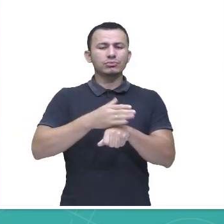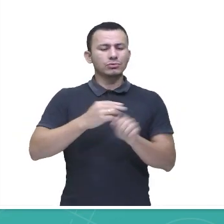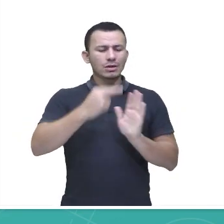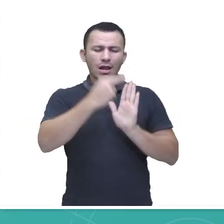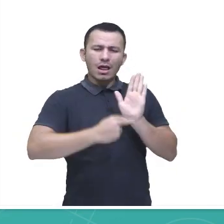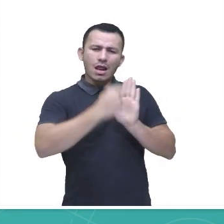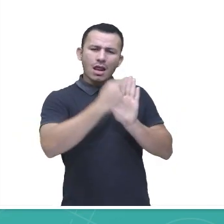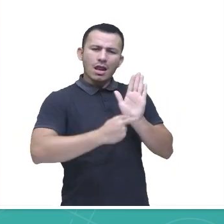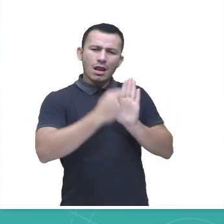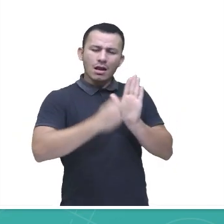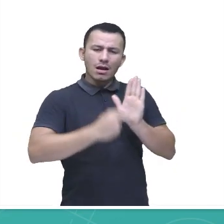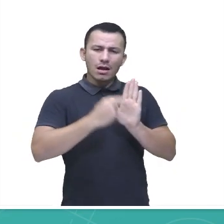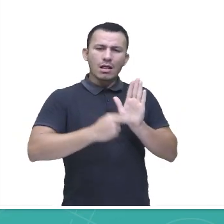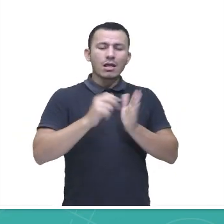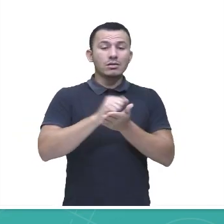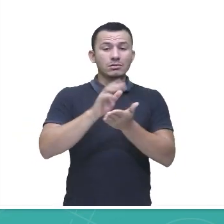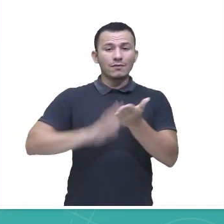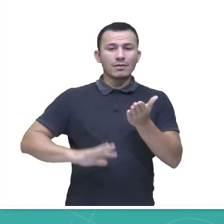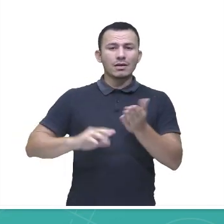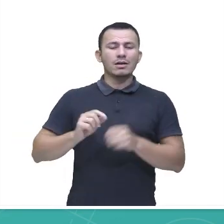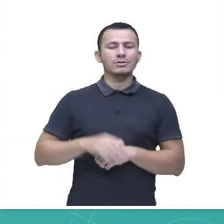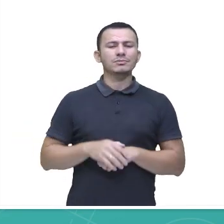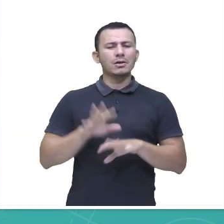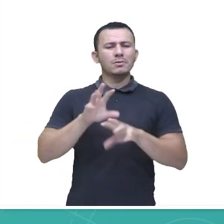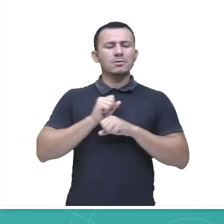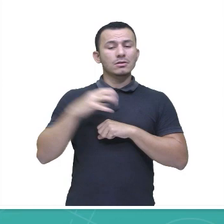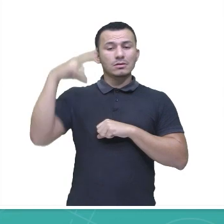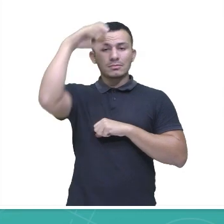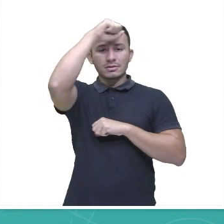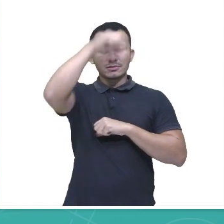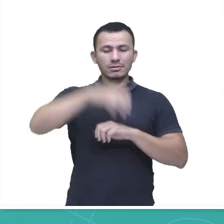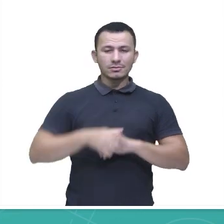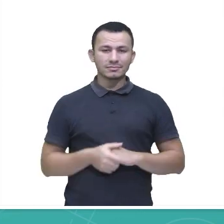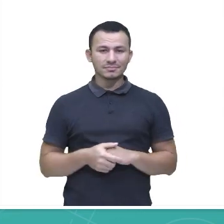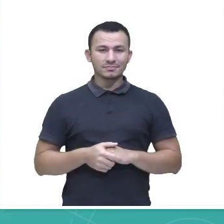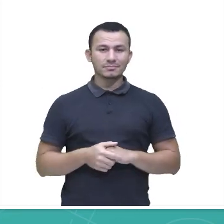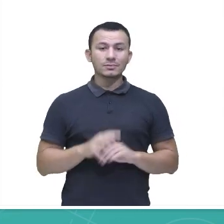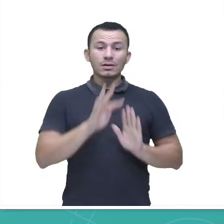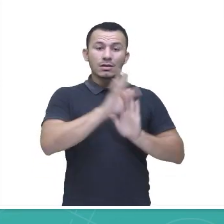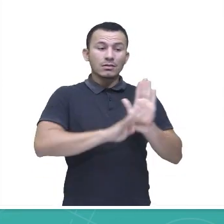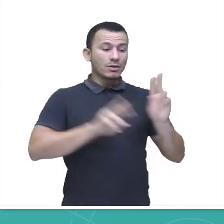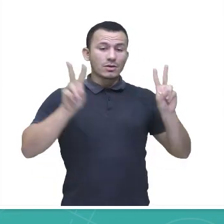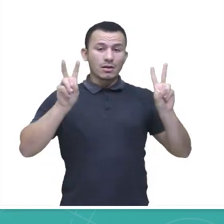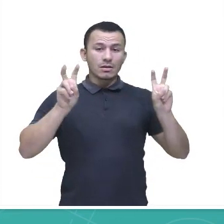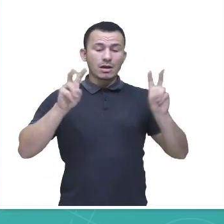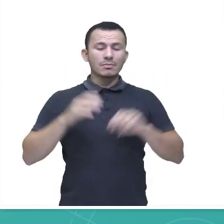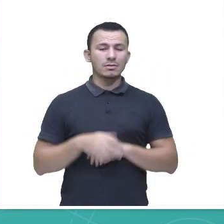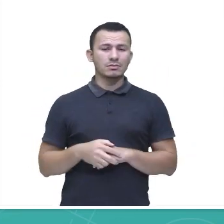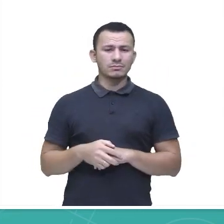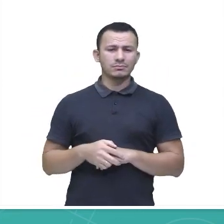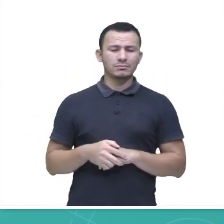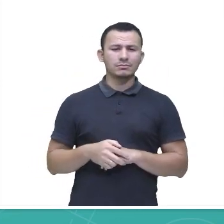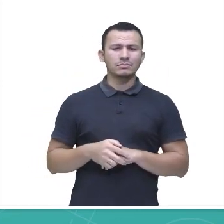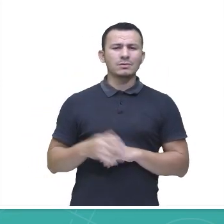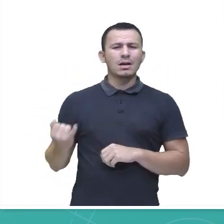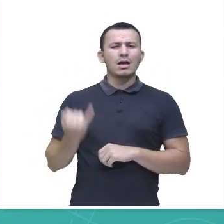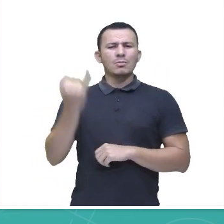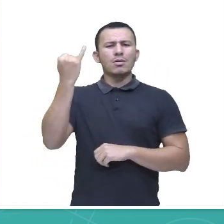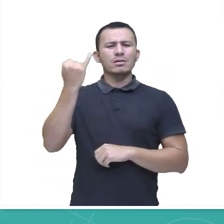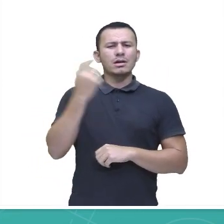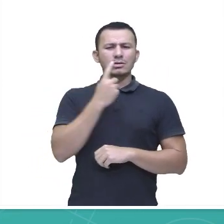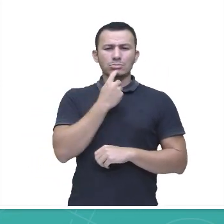execute o exercício para consolidar a sua aprendizagem. O texto tem como título: A importância da doação regular